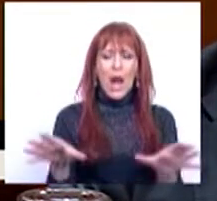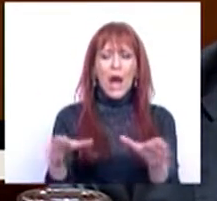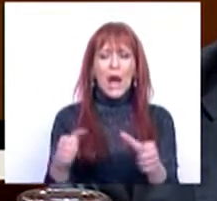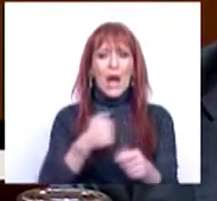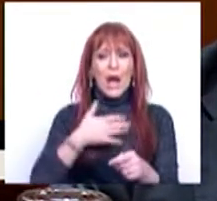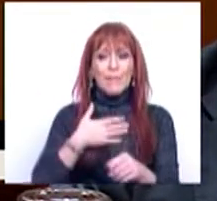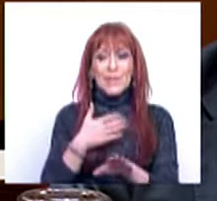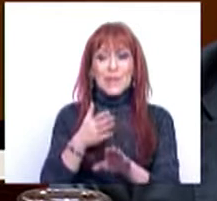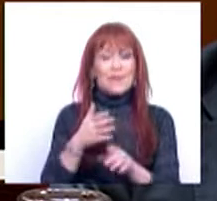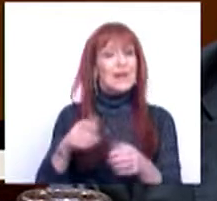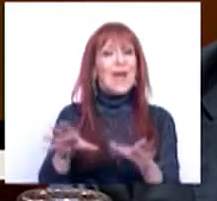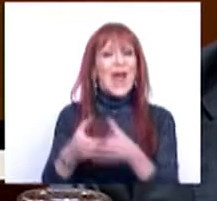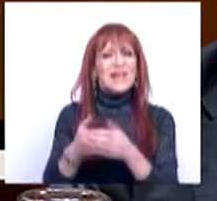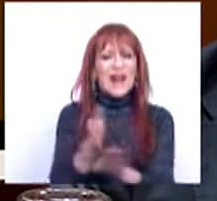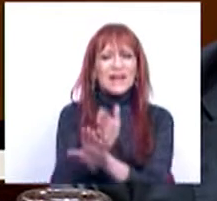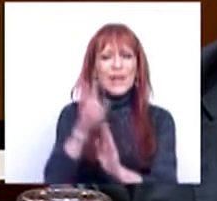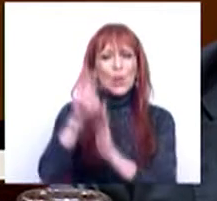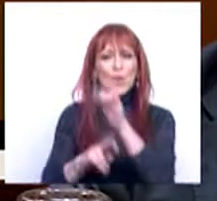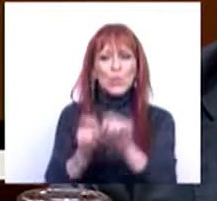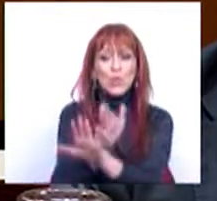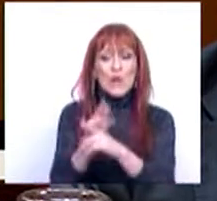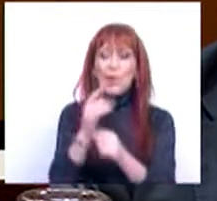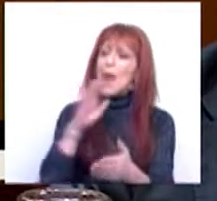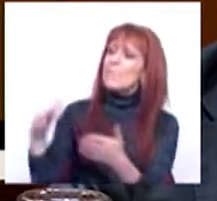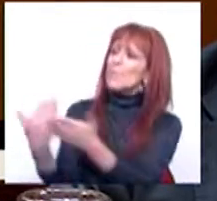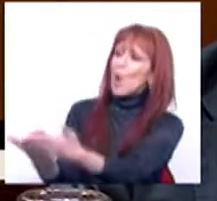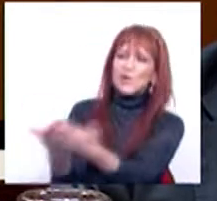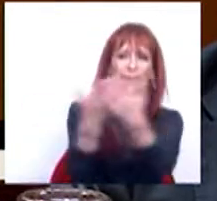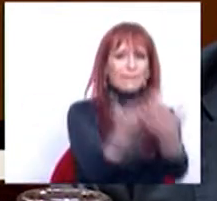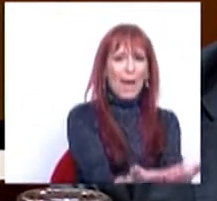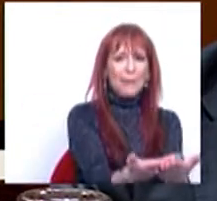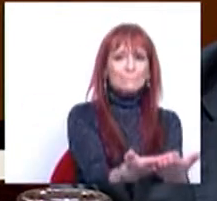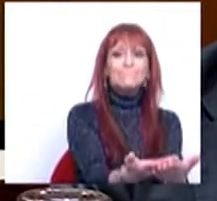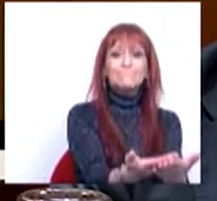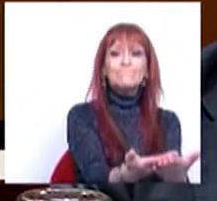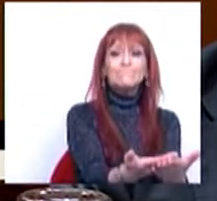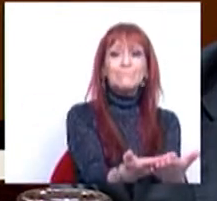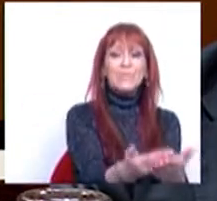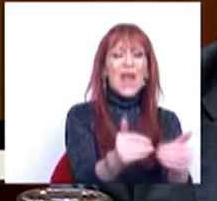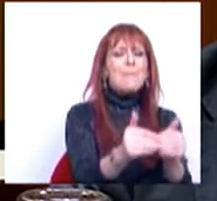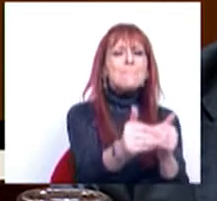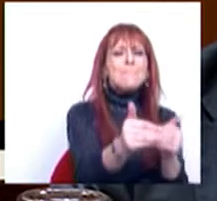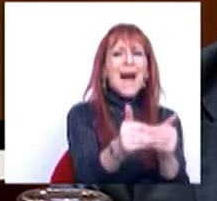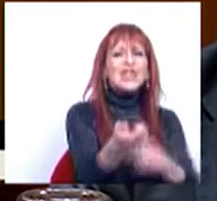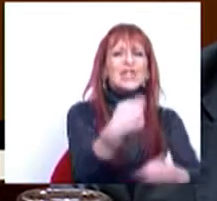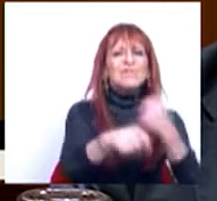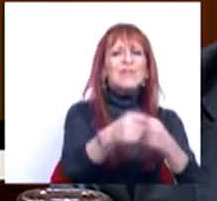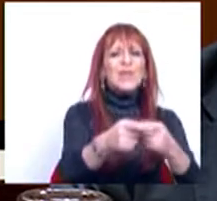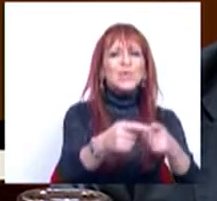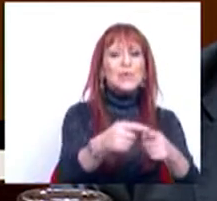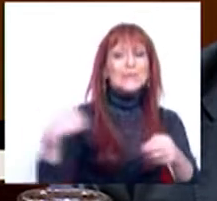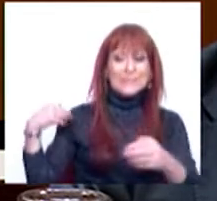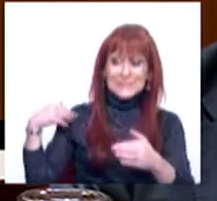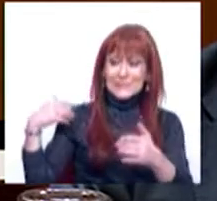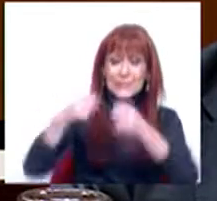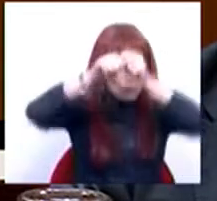reguladora do setor quem faz uma proposta para essas mesmas margens de comercialização ao longo